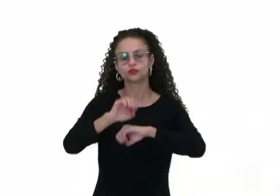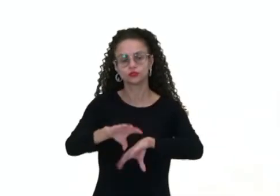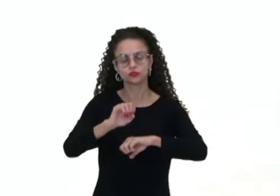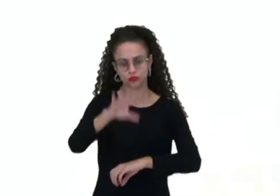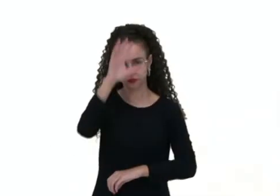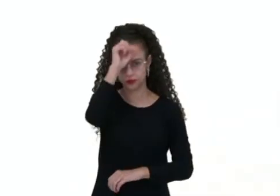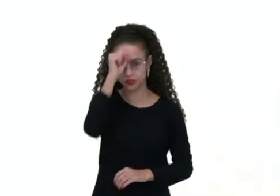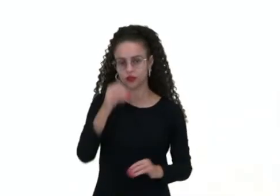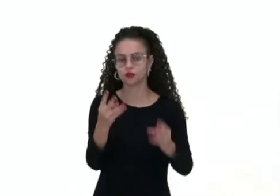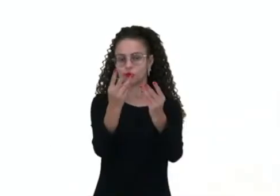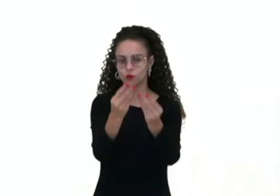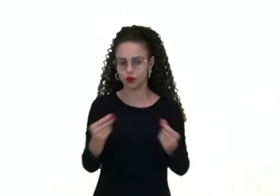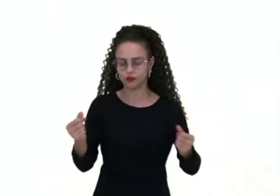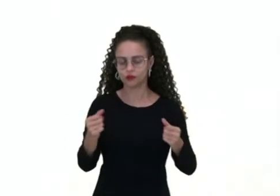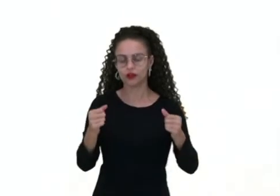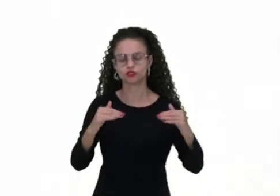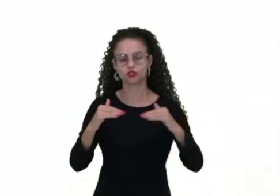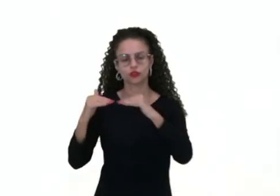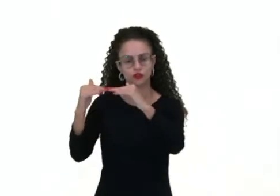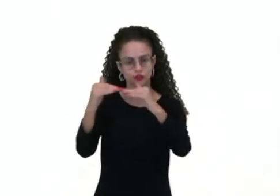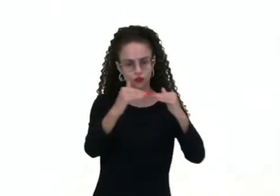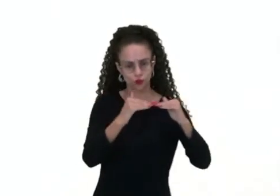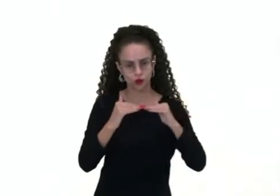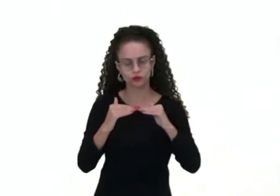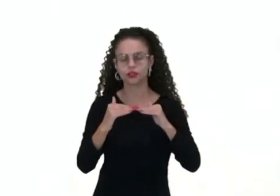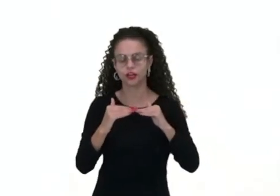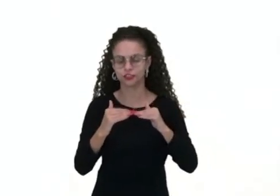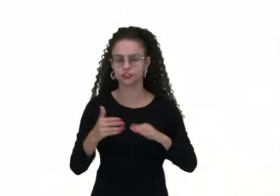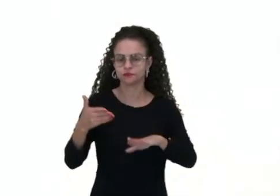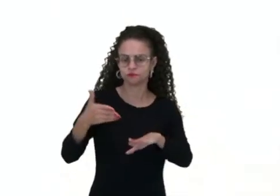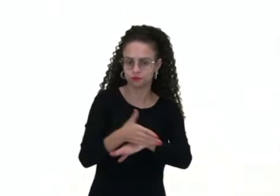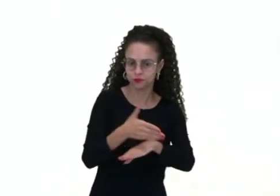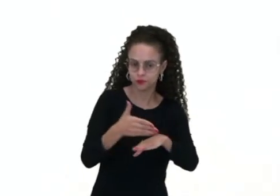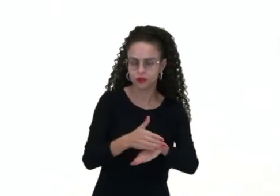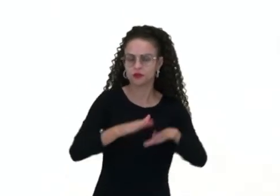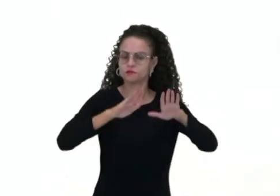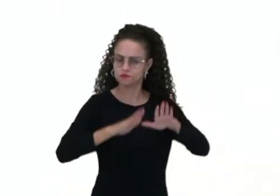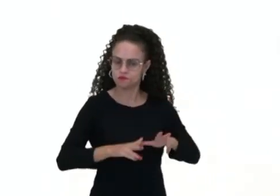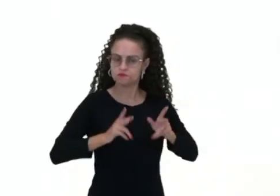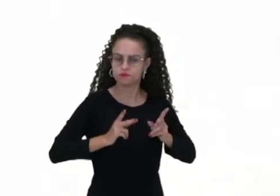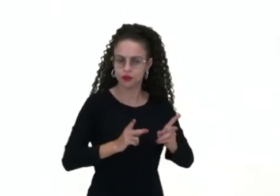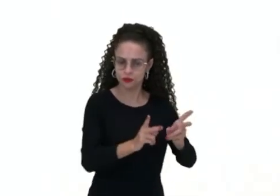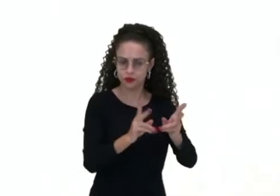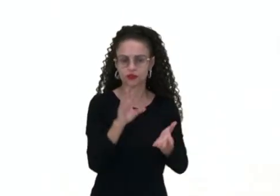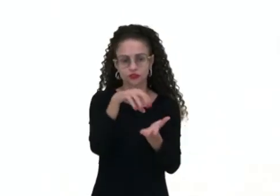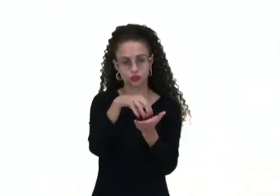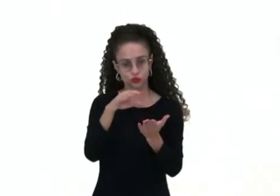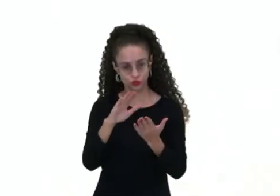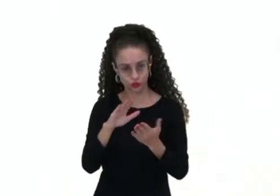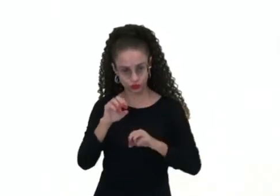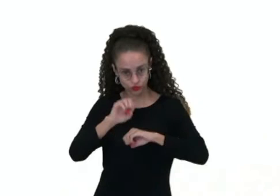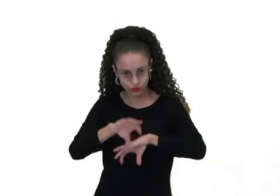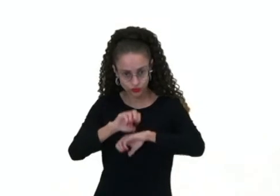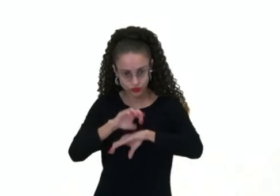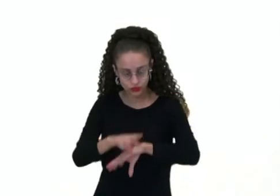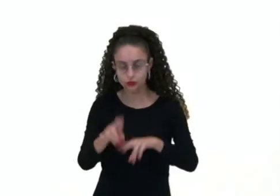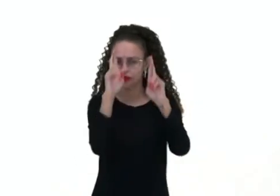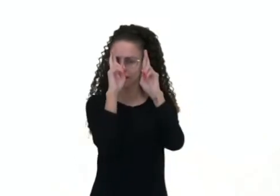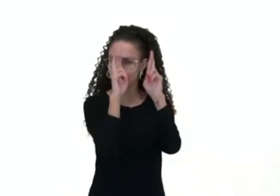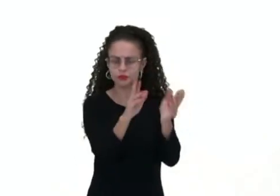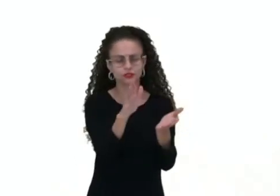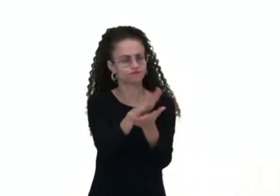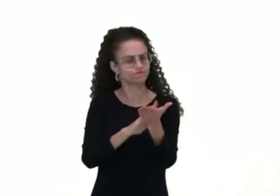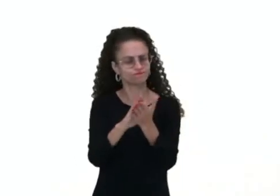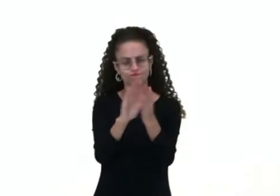qualidade, igualdade de condições para o acesso e permanência na instituição de ensino, ser respeitado sem qualquer